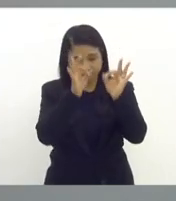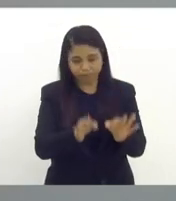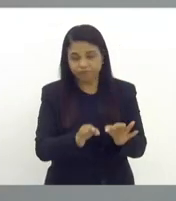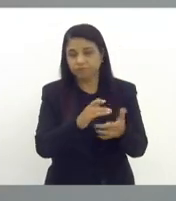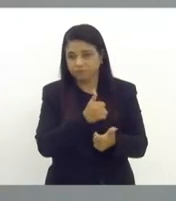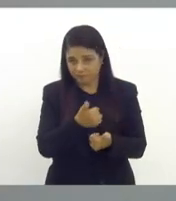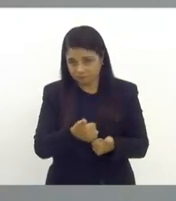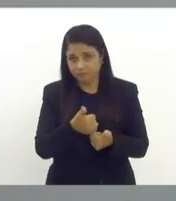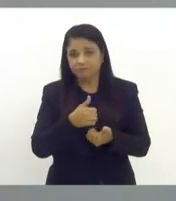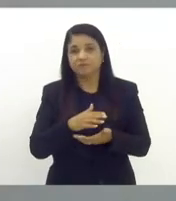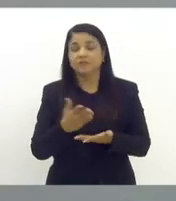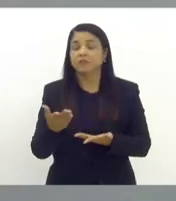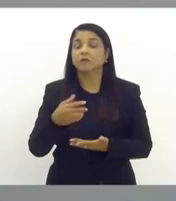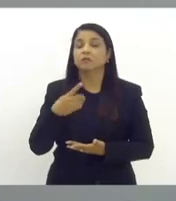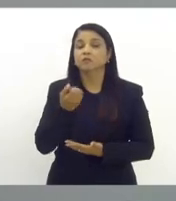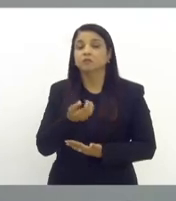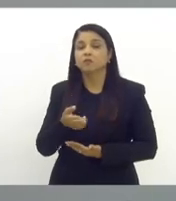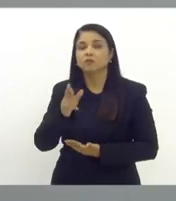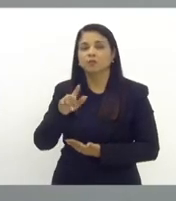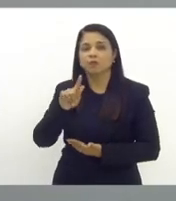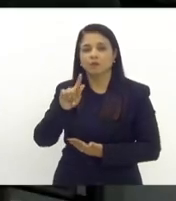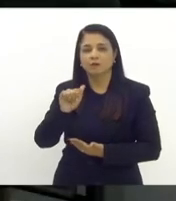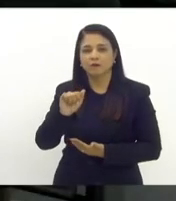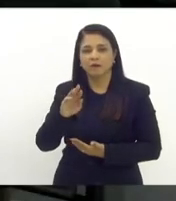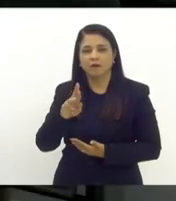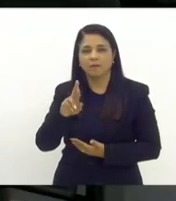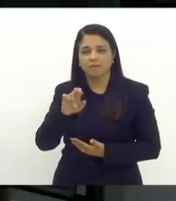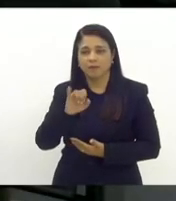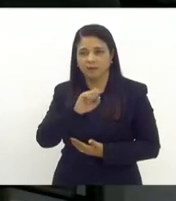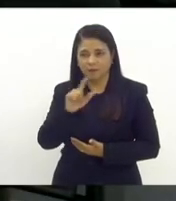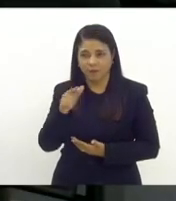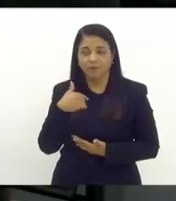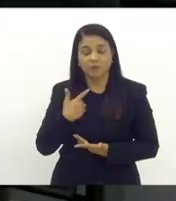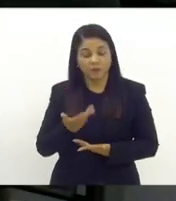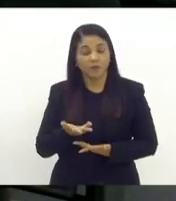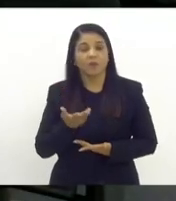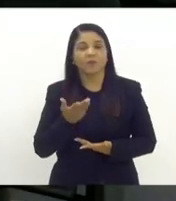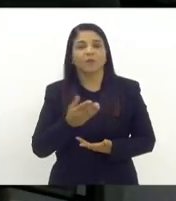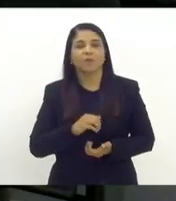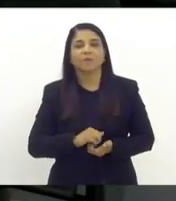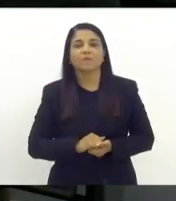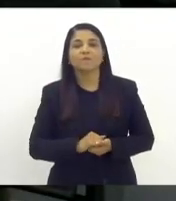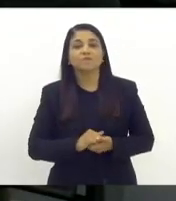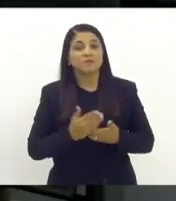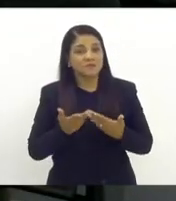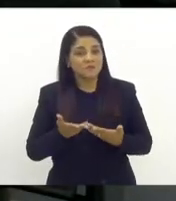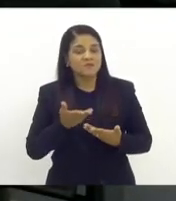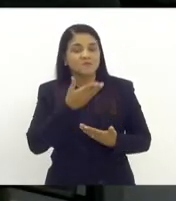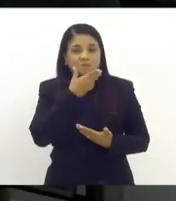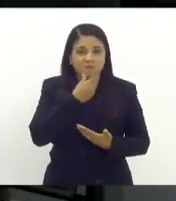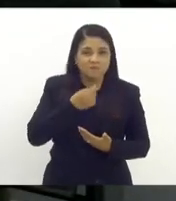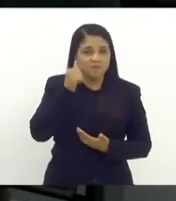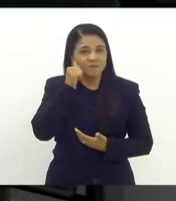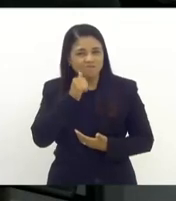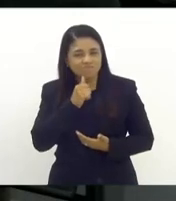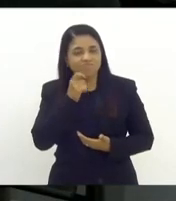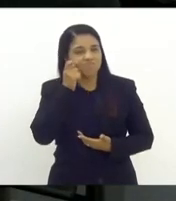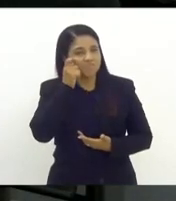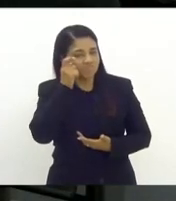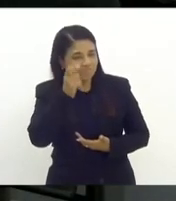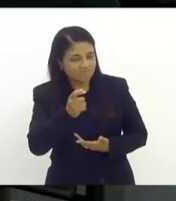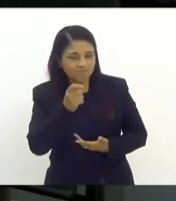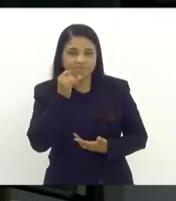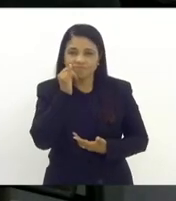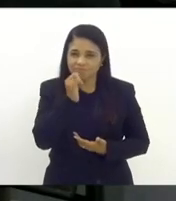tô tô aí Gabriel Almeida da Polícia Civil senhores a gente falou muita coisa aqui interessante eu queria